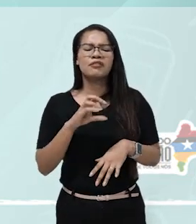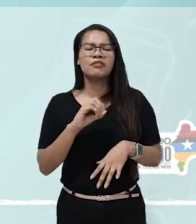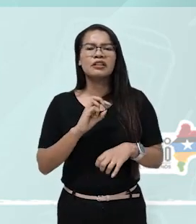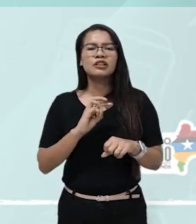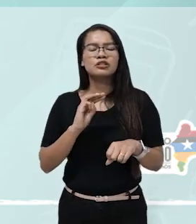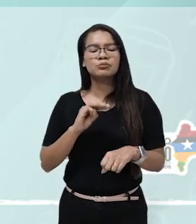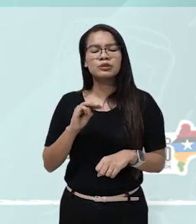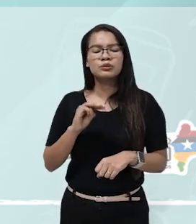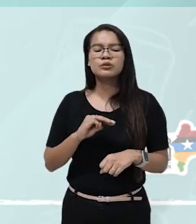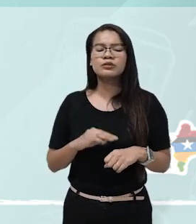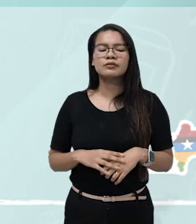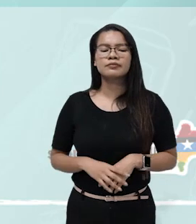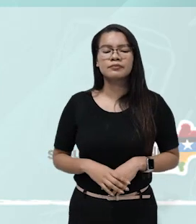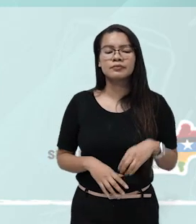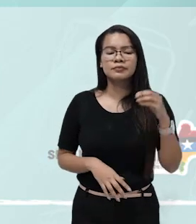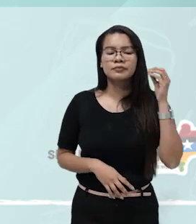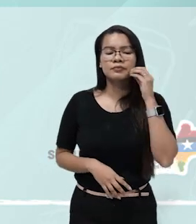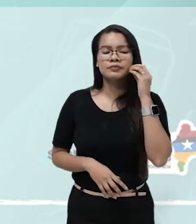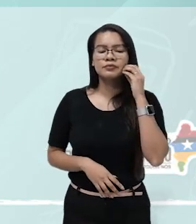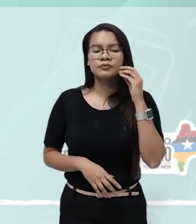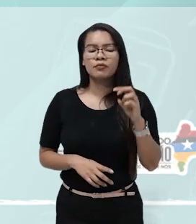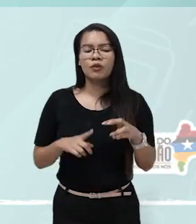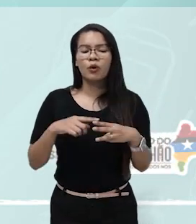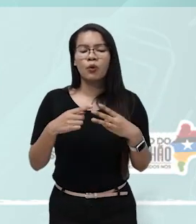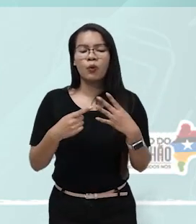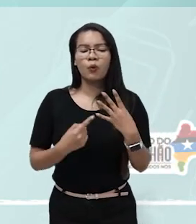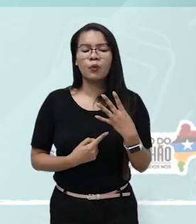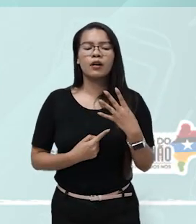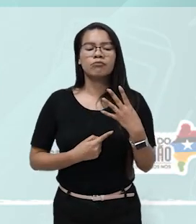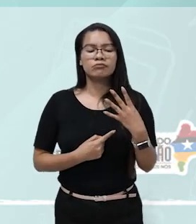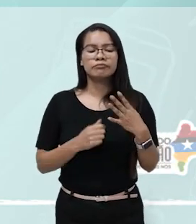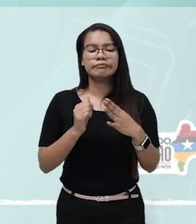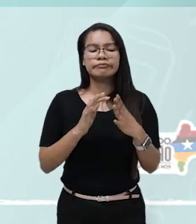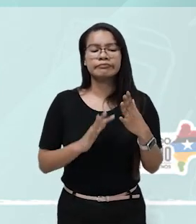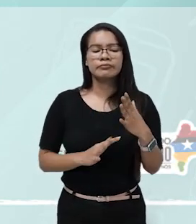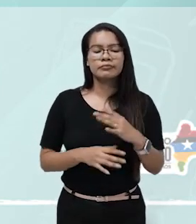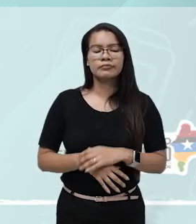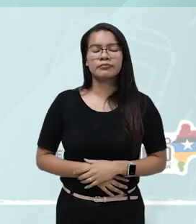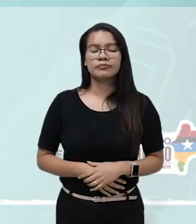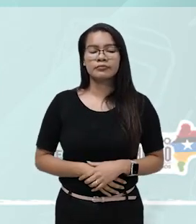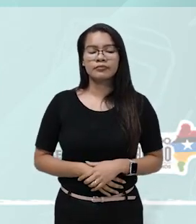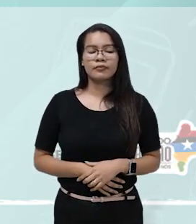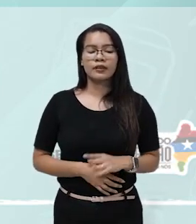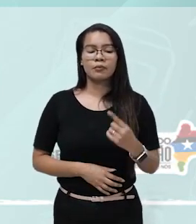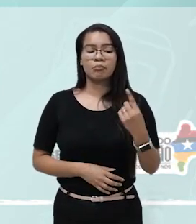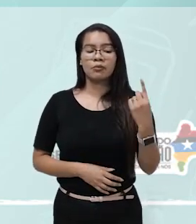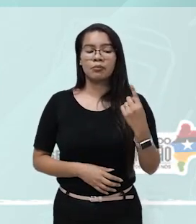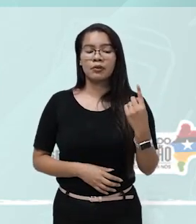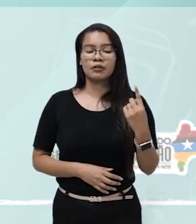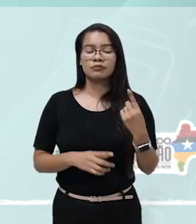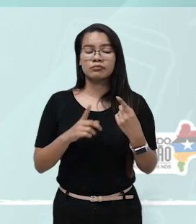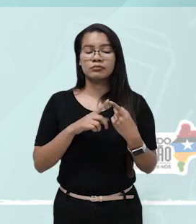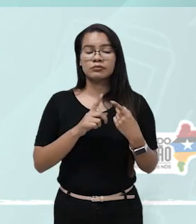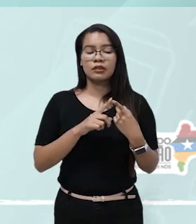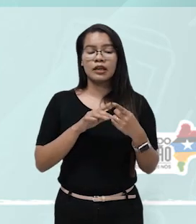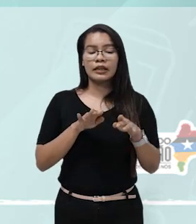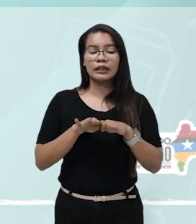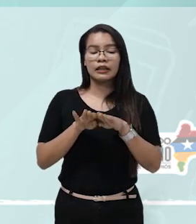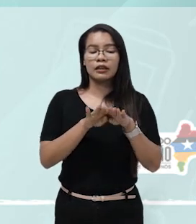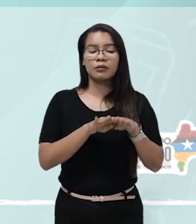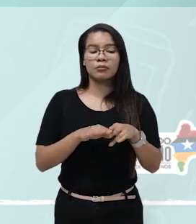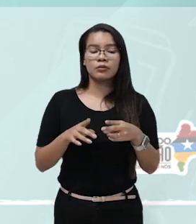de 20 minutos. O teste é composto de 4 tarefas. Tarefa 1, trave de